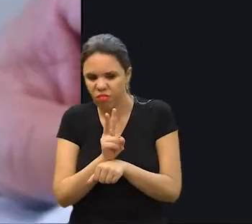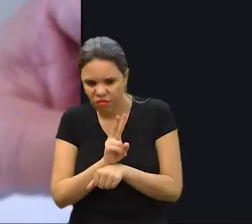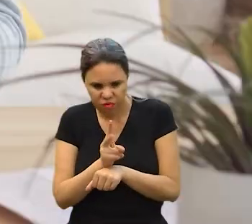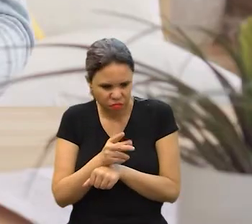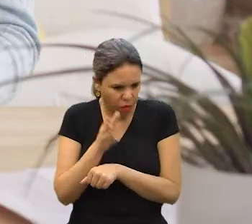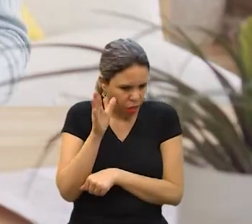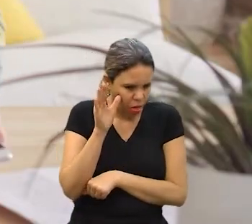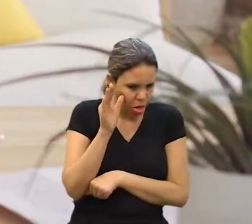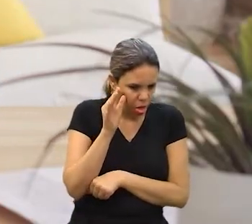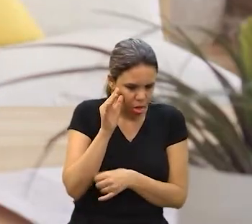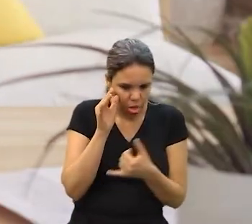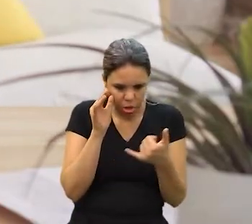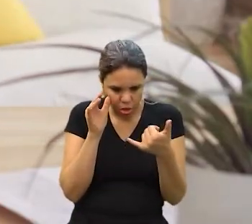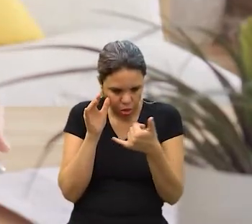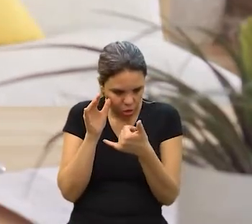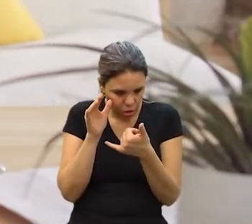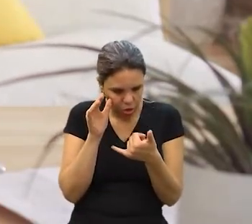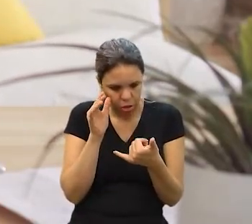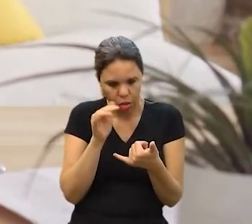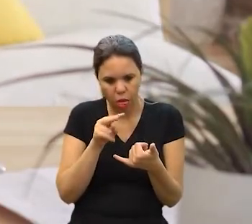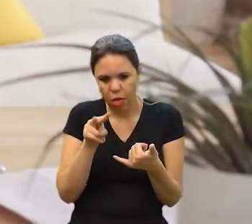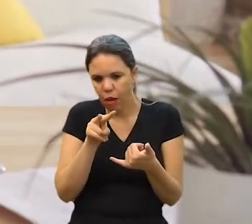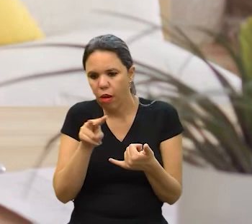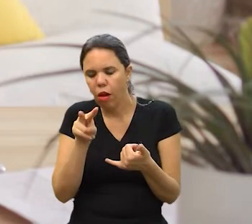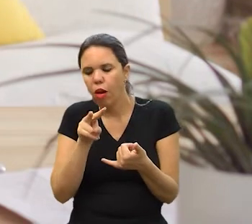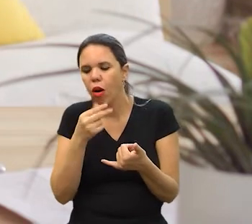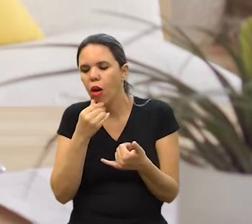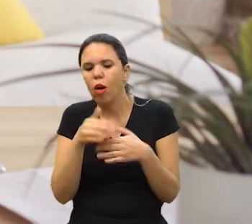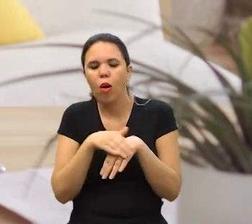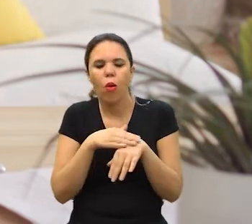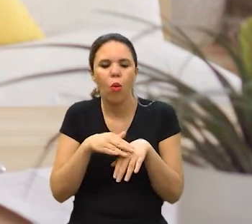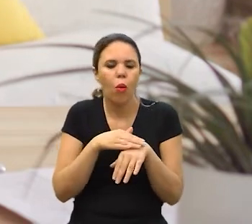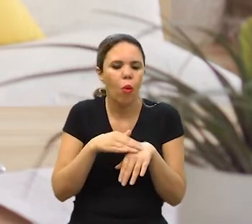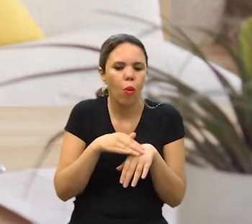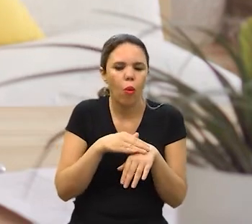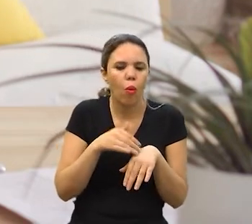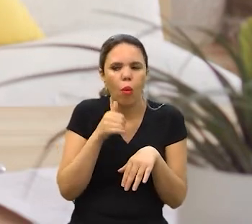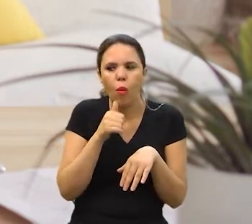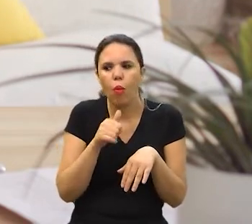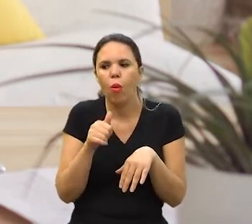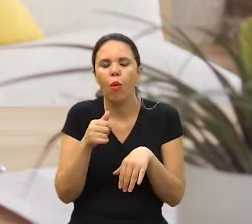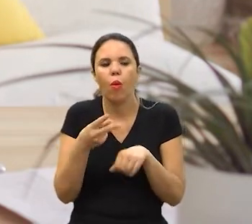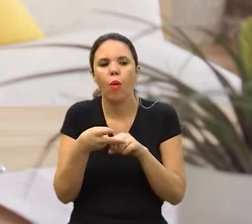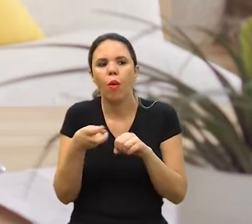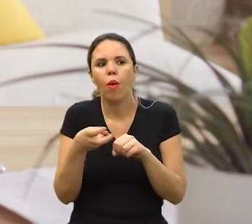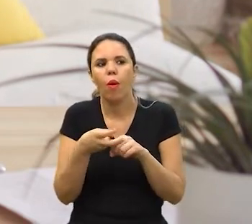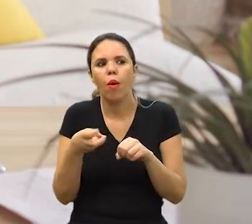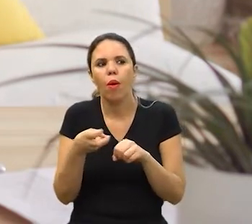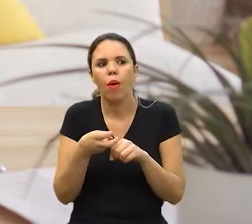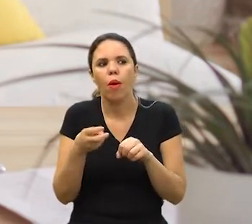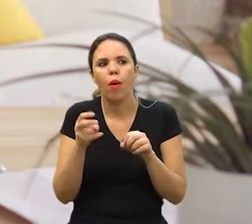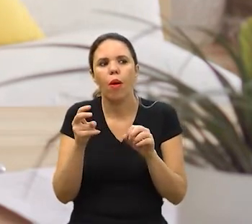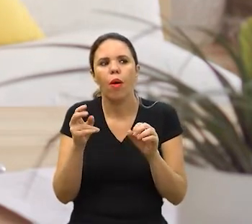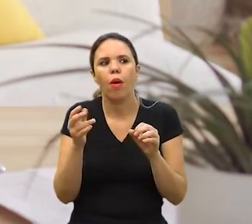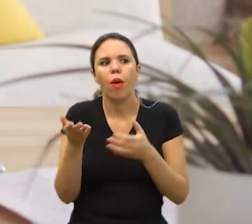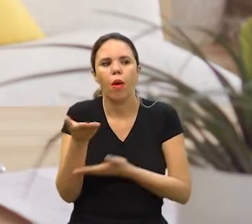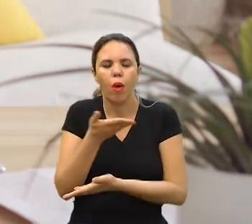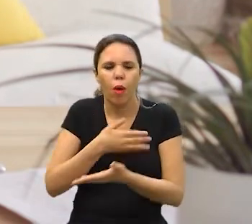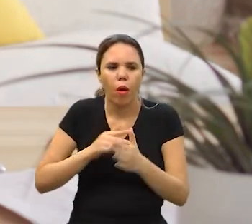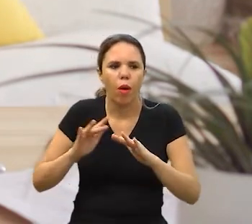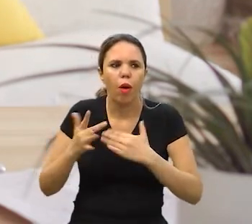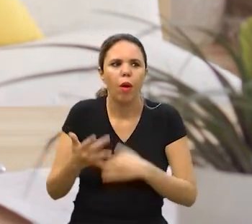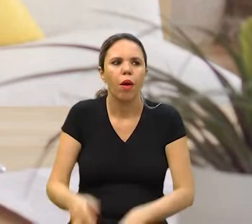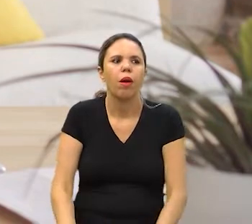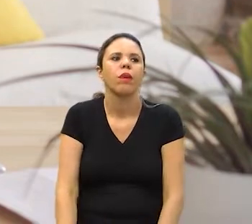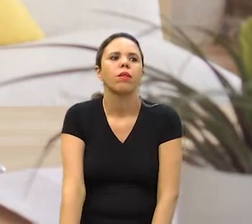vigiando o celular, vigiando onde ela vai, com quem ela conversa, vigiando aplicativos de relacionamento, de